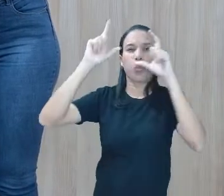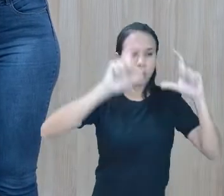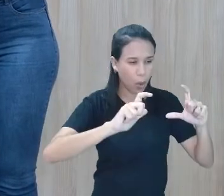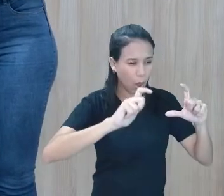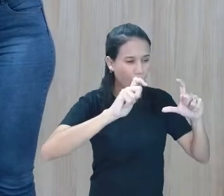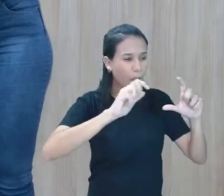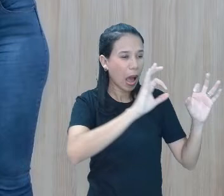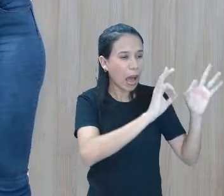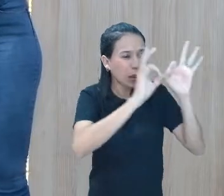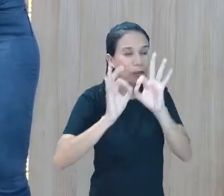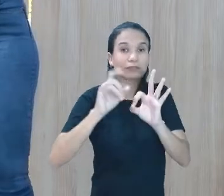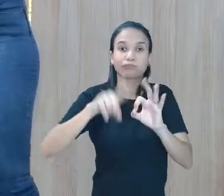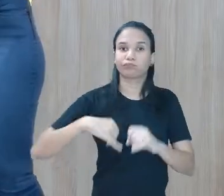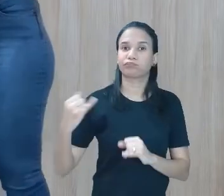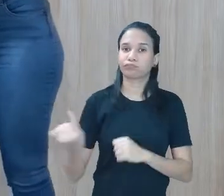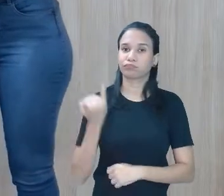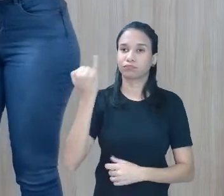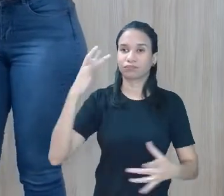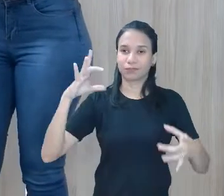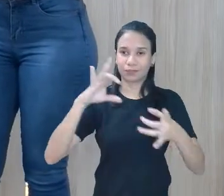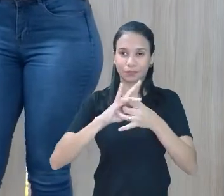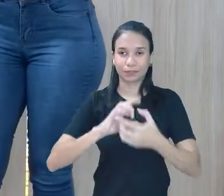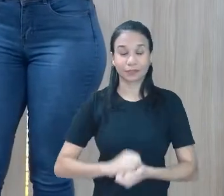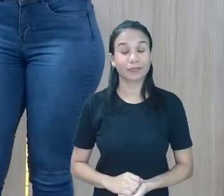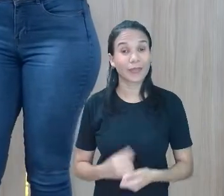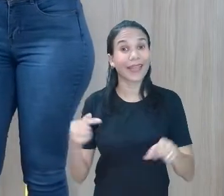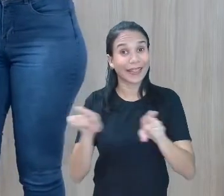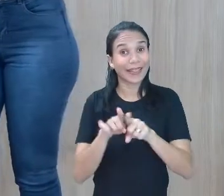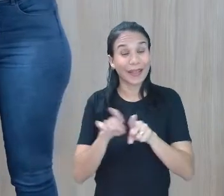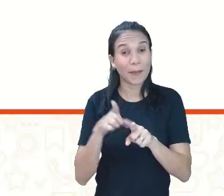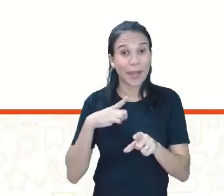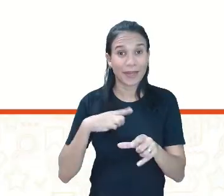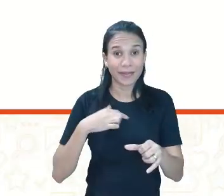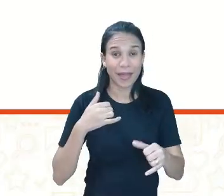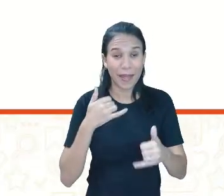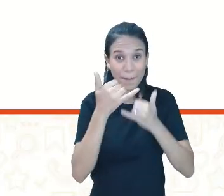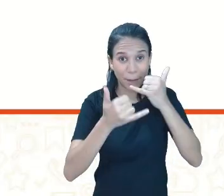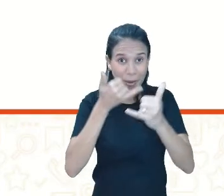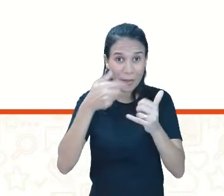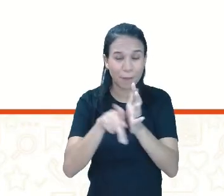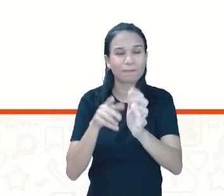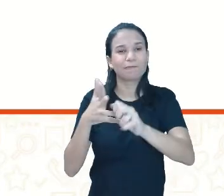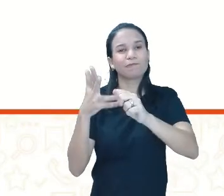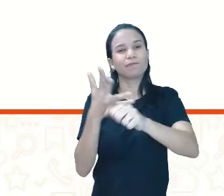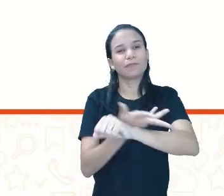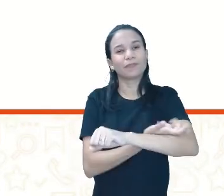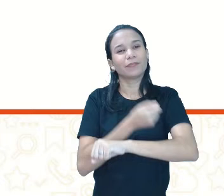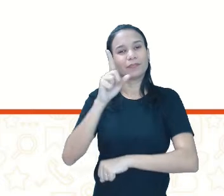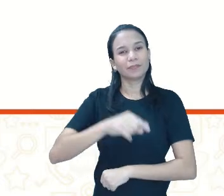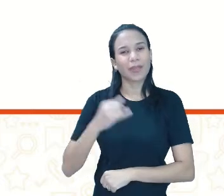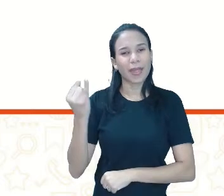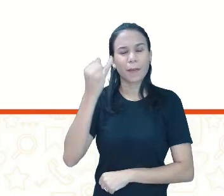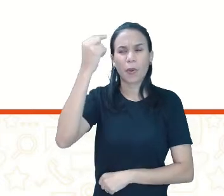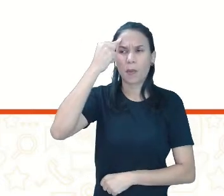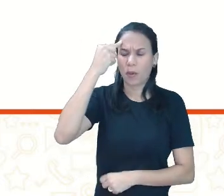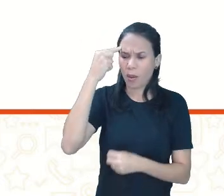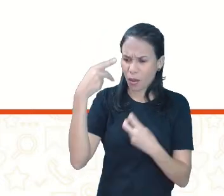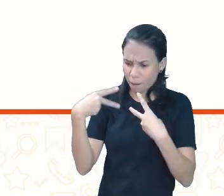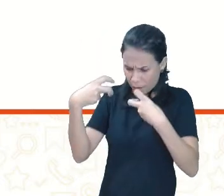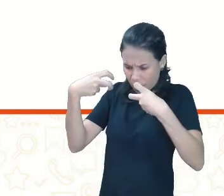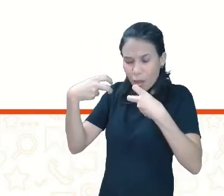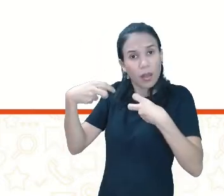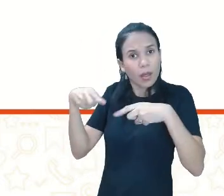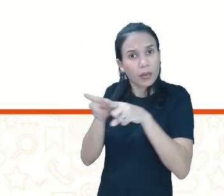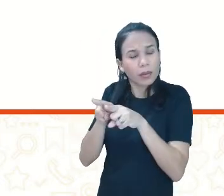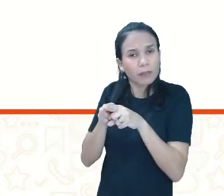quanto é importante essa ligação. A gente tem o baralho das emoções, que é importante para que ele se perceba e para que